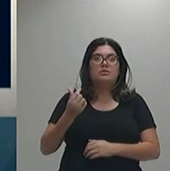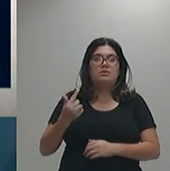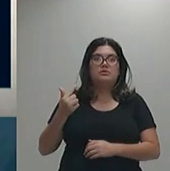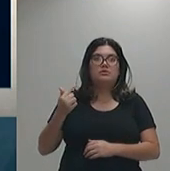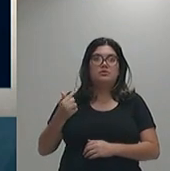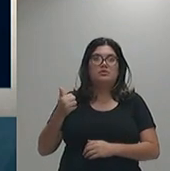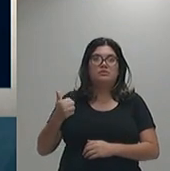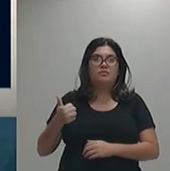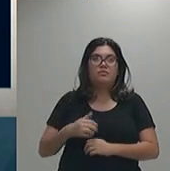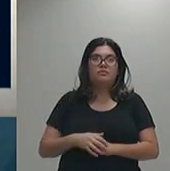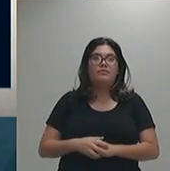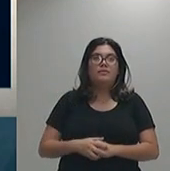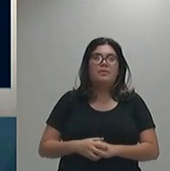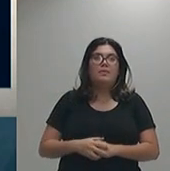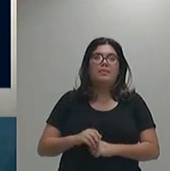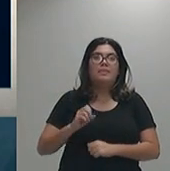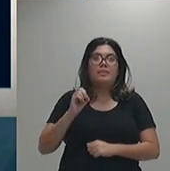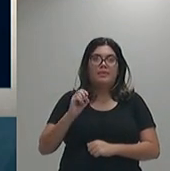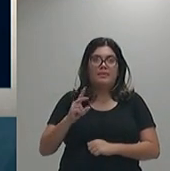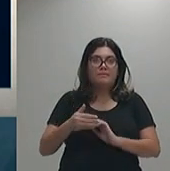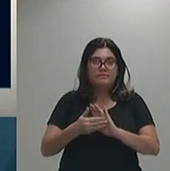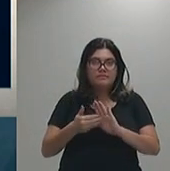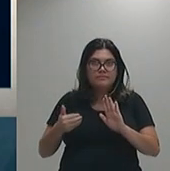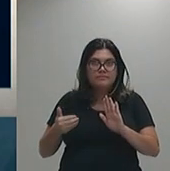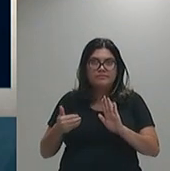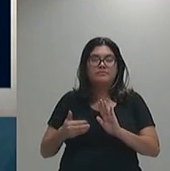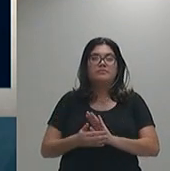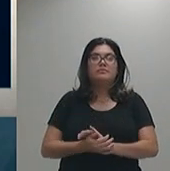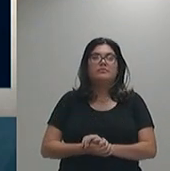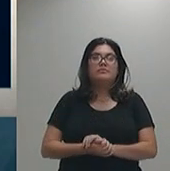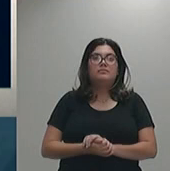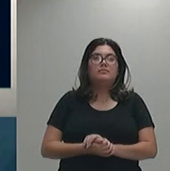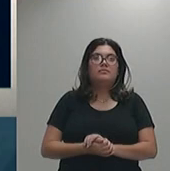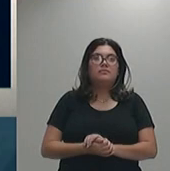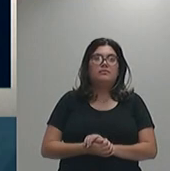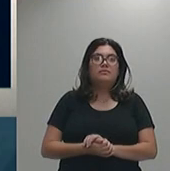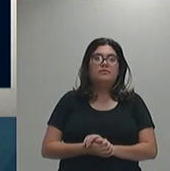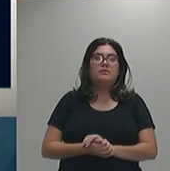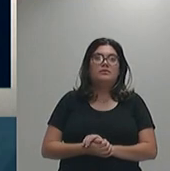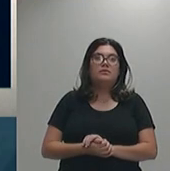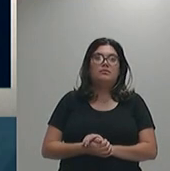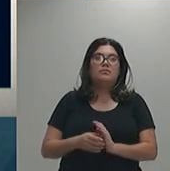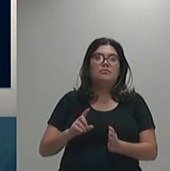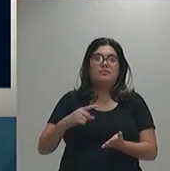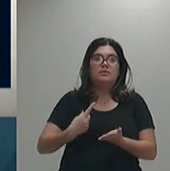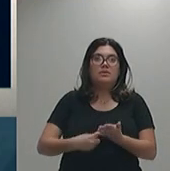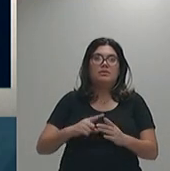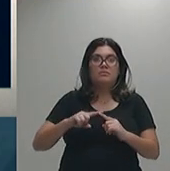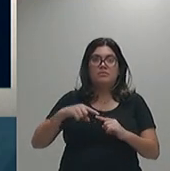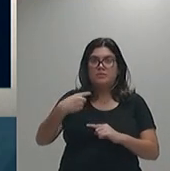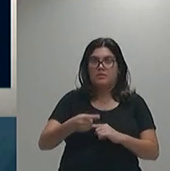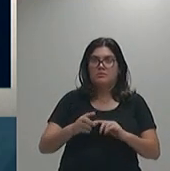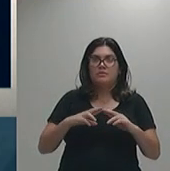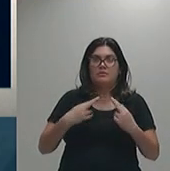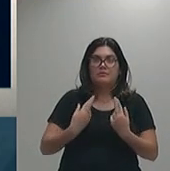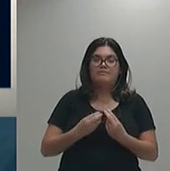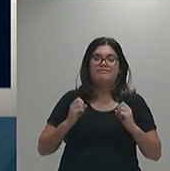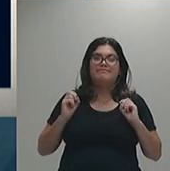e o que fica é retirada adiamento na retrata a próxima ficava ela achei cadeado para a próxima também